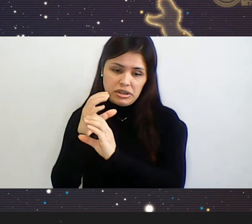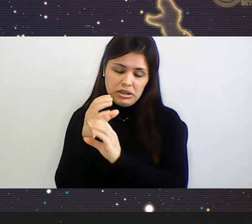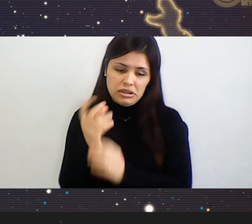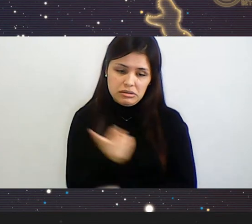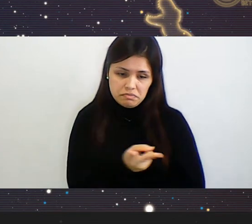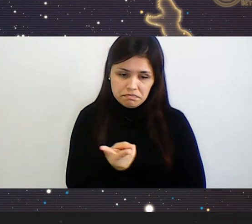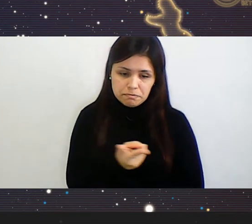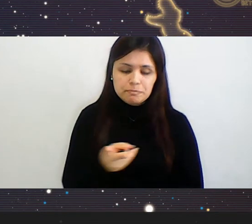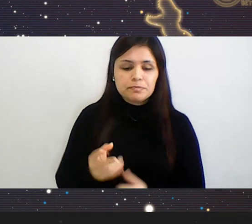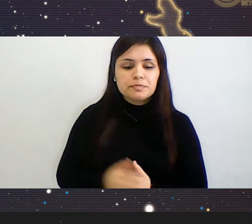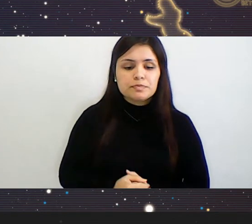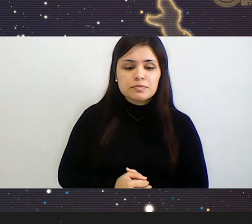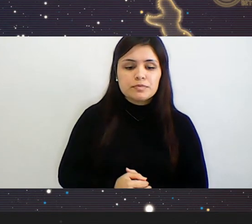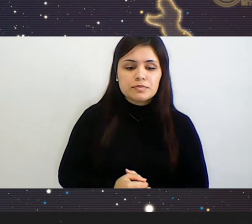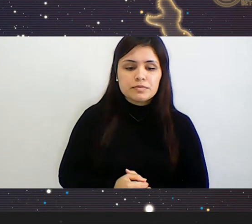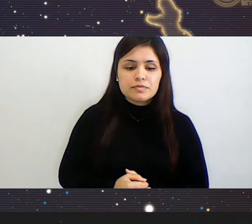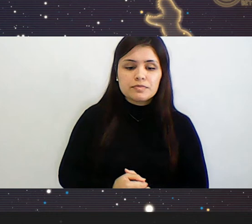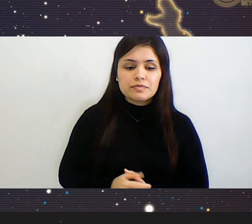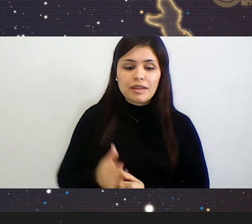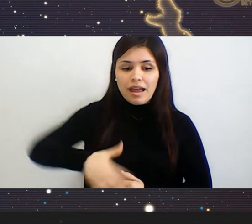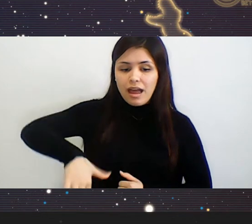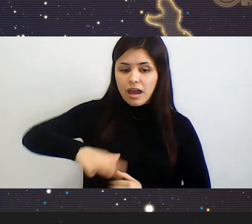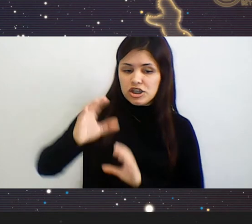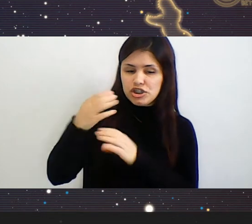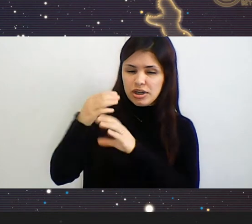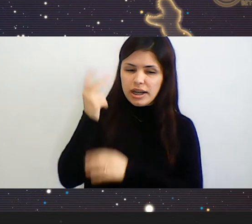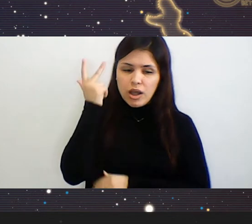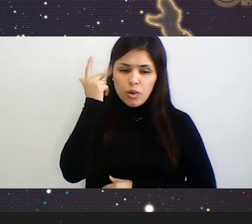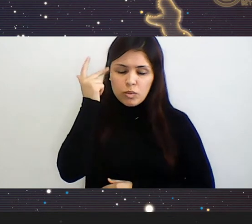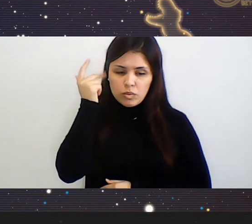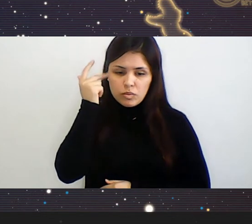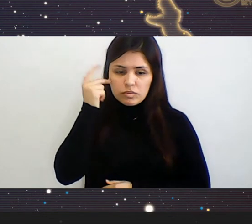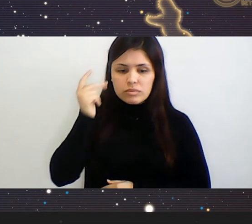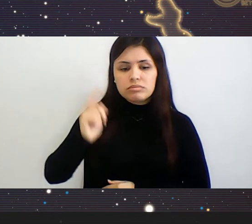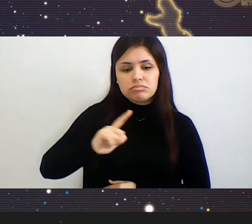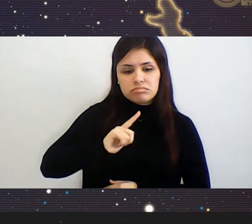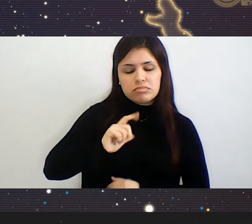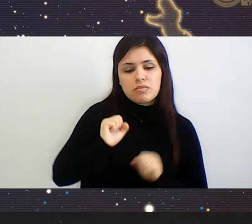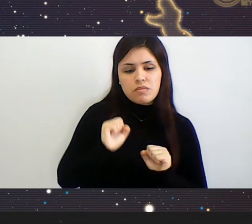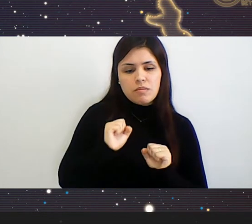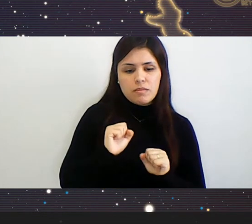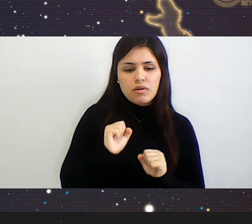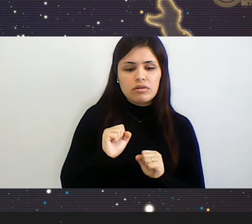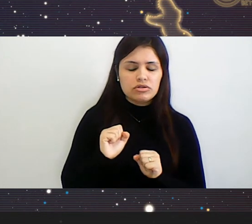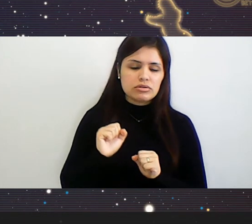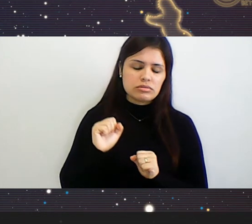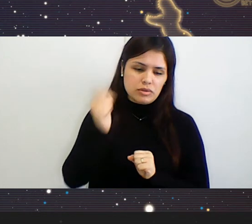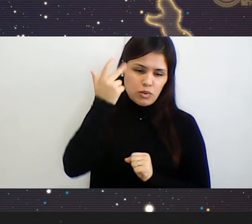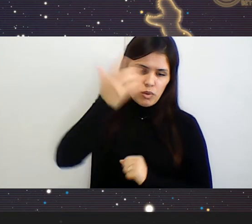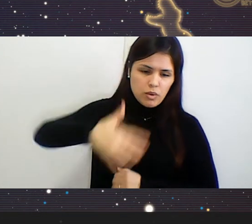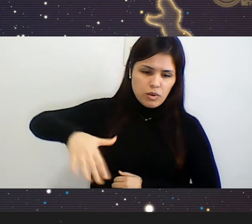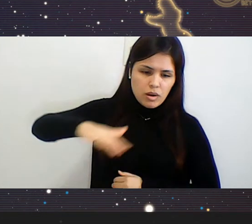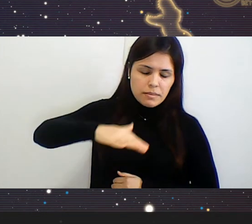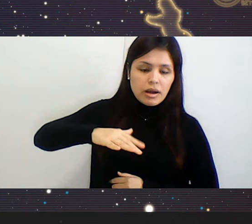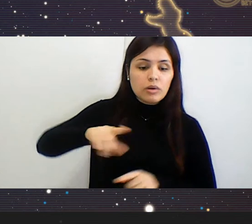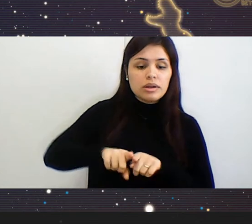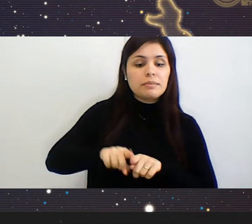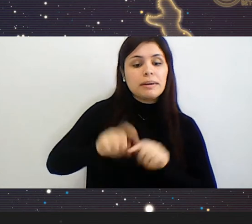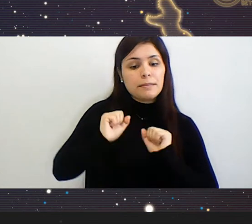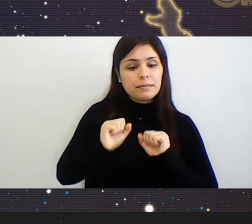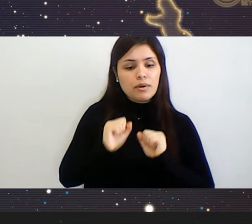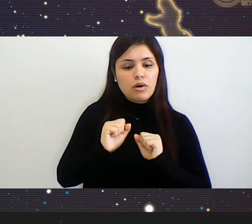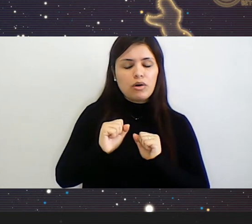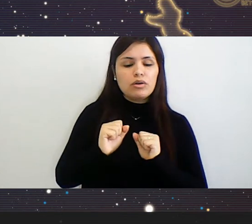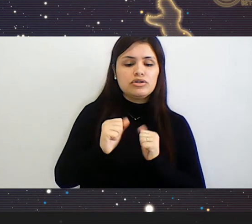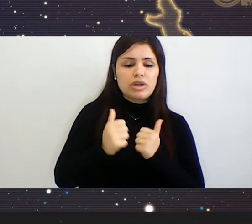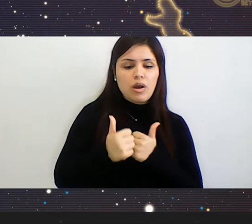No caso, se for para a área de engenharia, é comum que tenha alguma code interview convencional, mas também pode ser acompanhada de